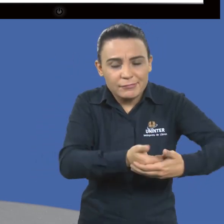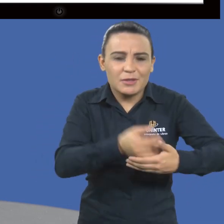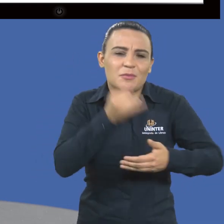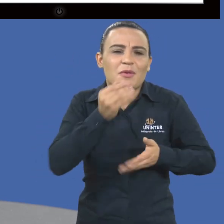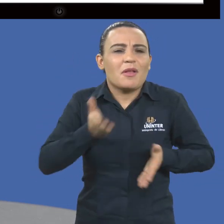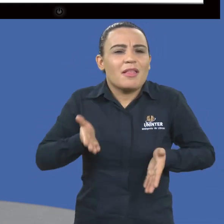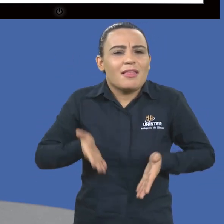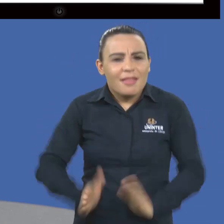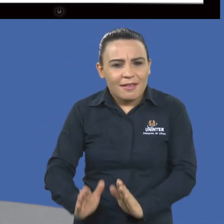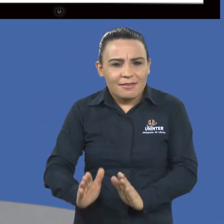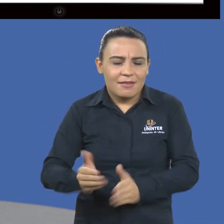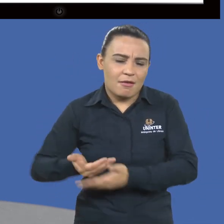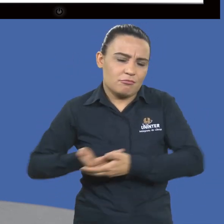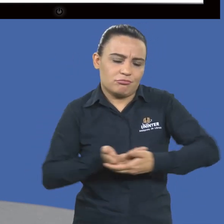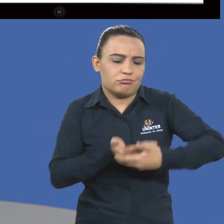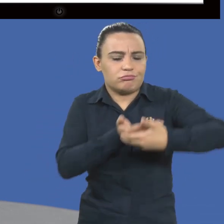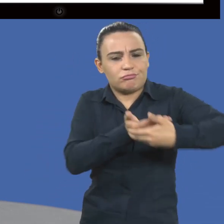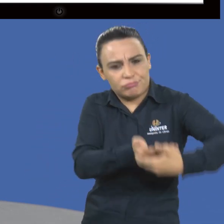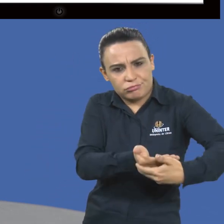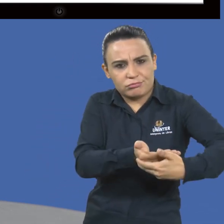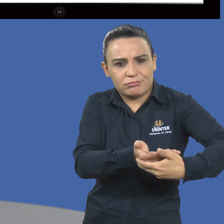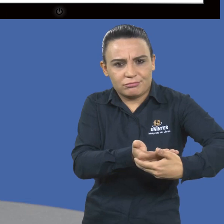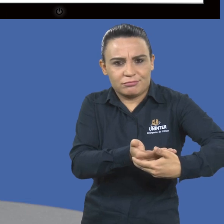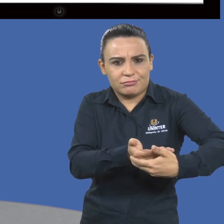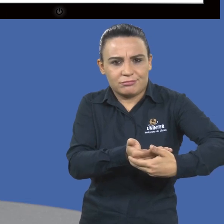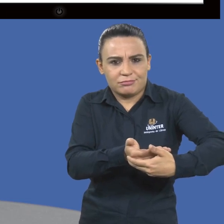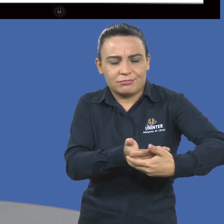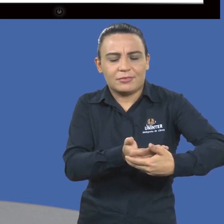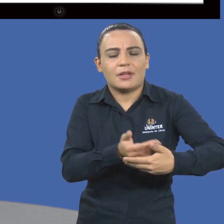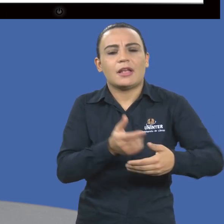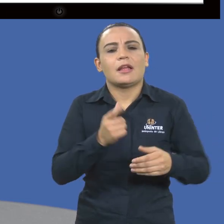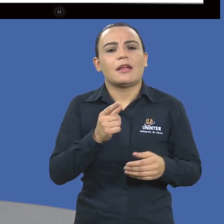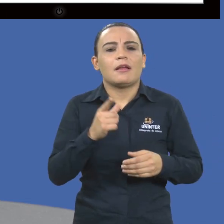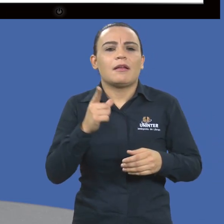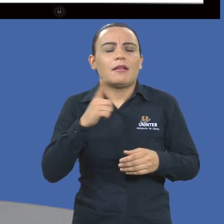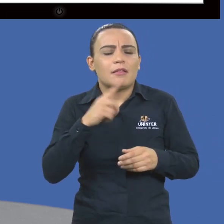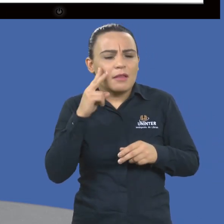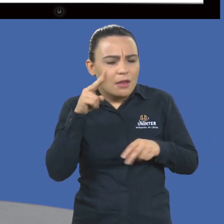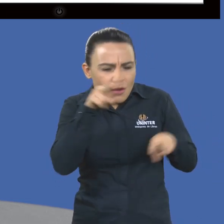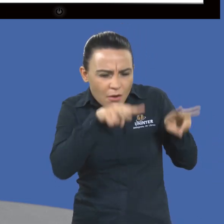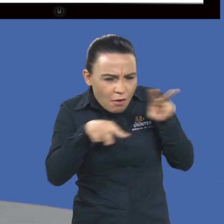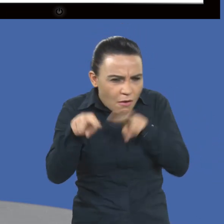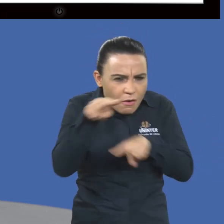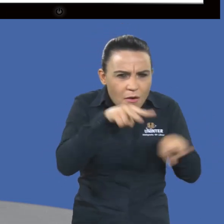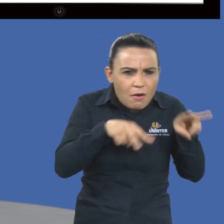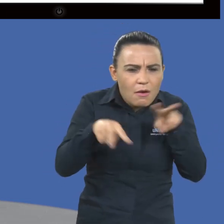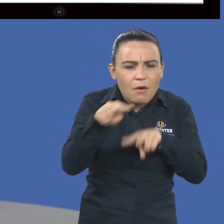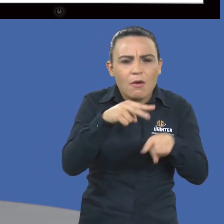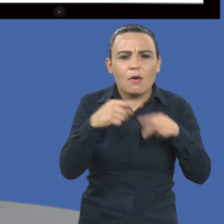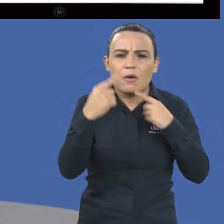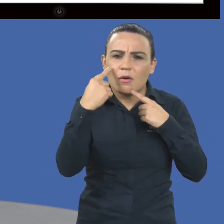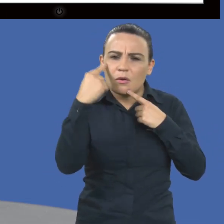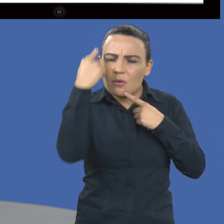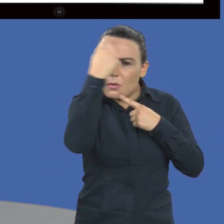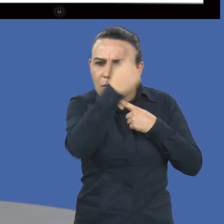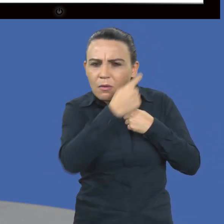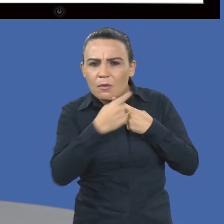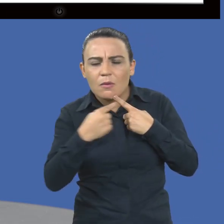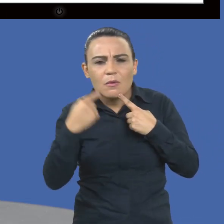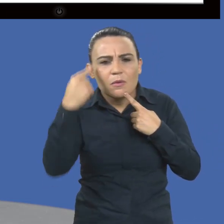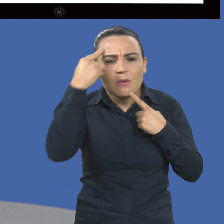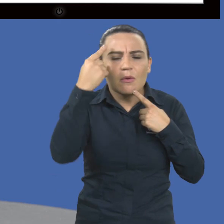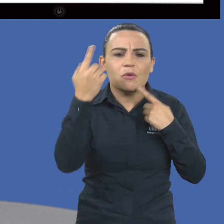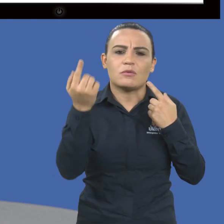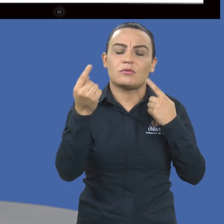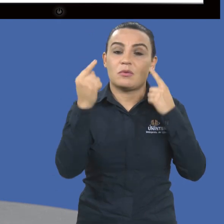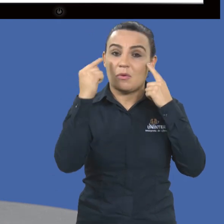na maternidade ou quando recebe no ambulatório e olha algum sinal dismórfico,